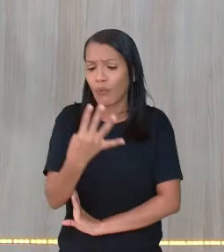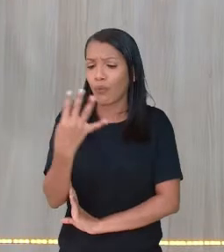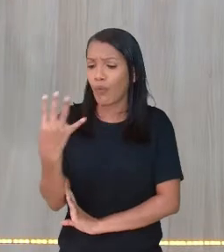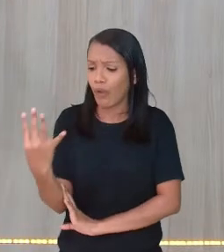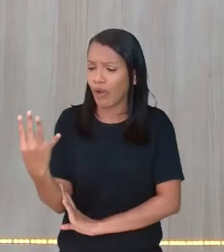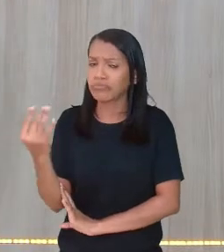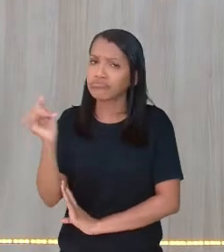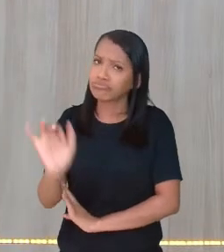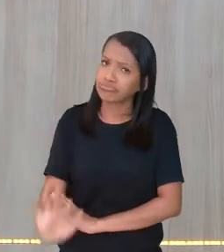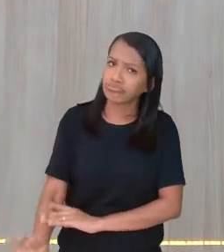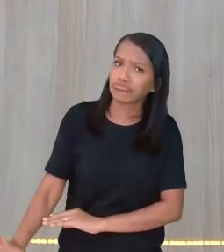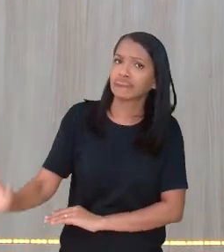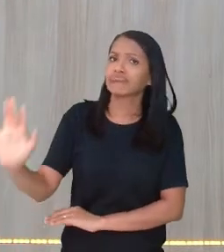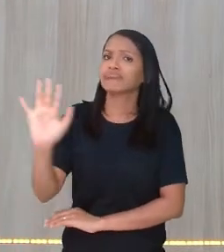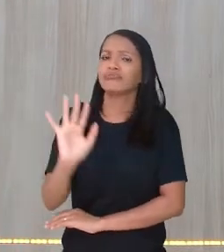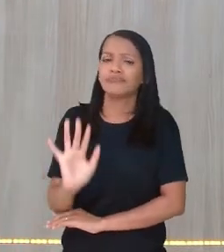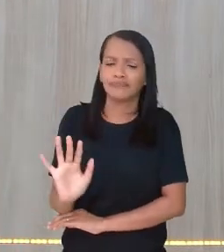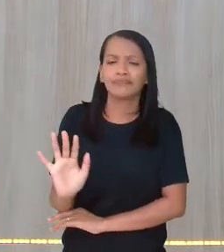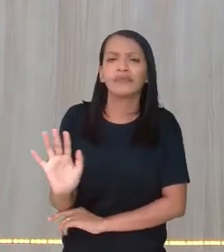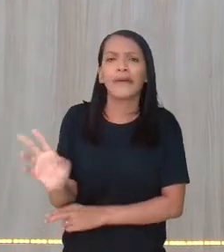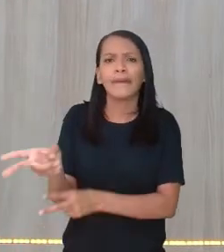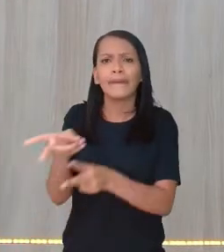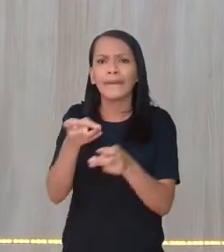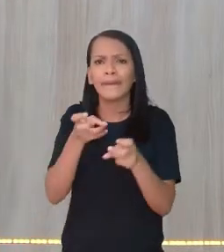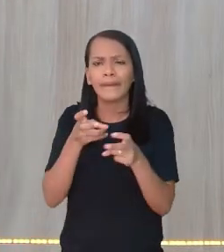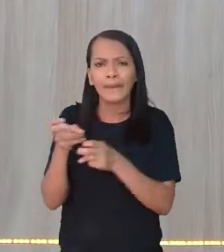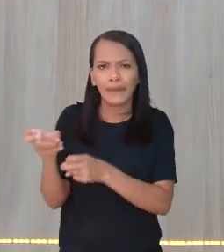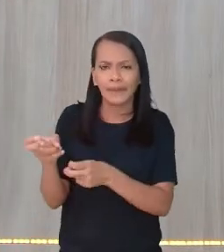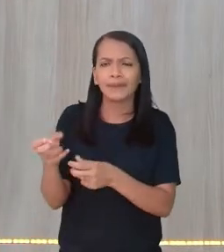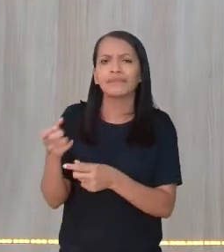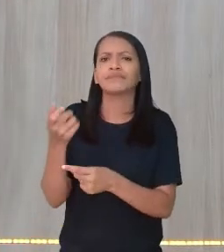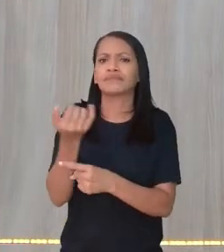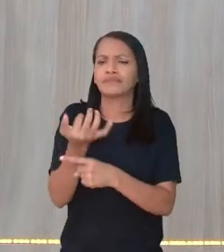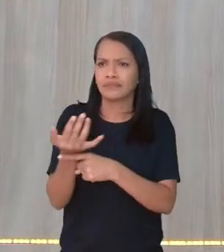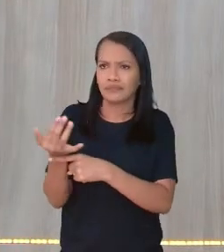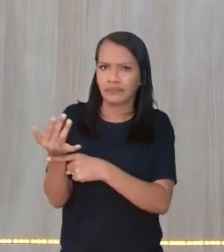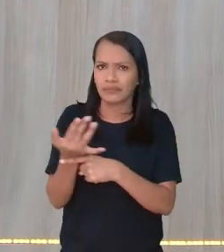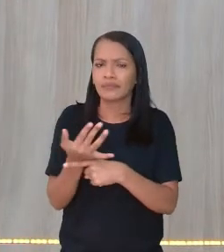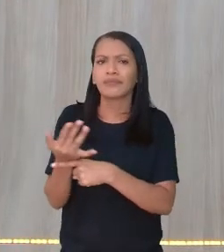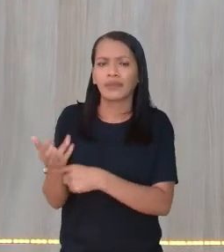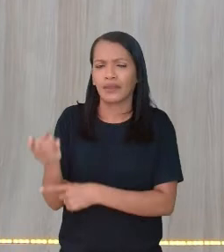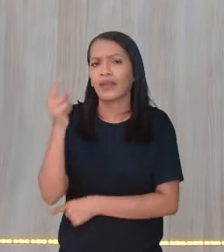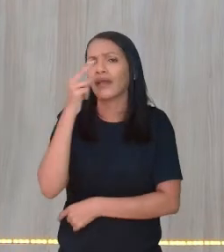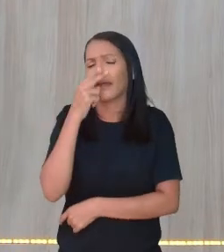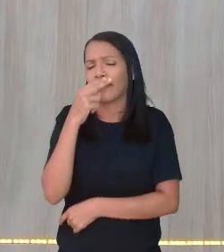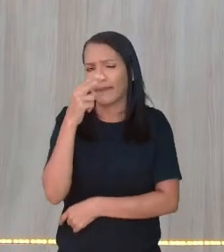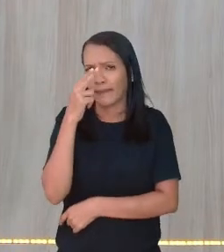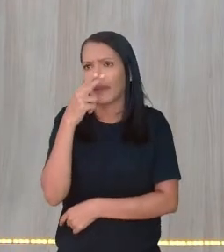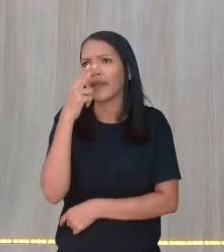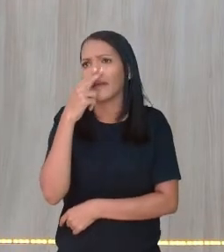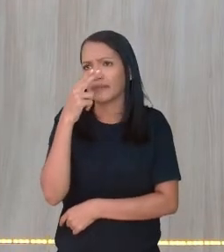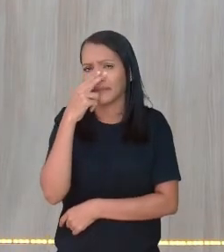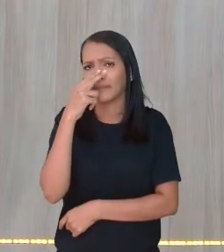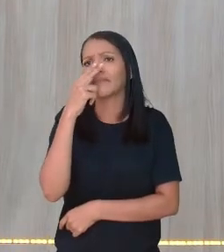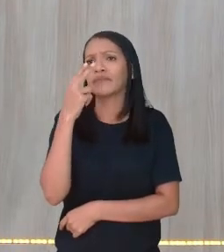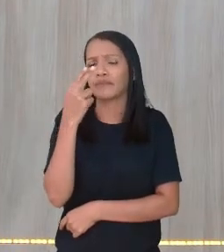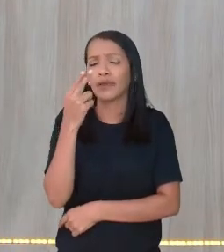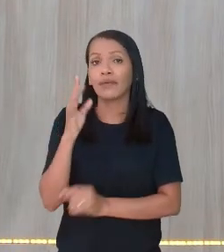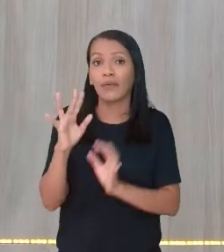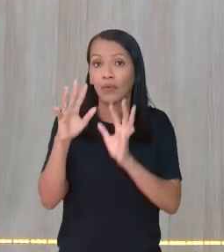imagens. Então, você pode notar que eu tenho ali frações que representam a mesma parte em relação ao